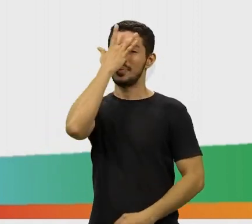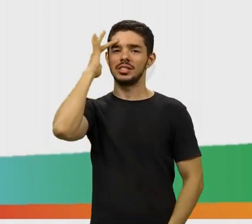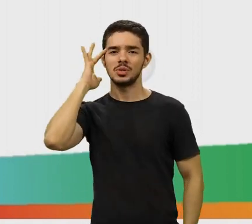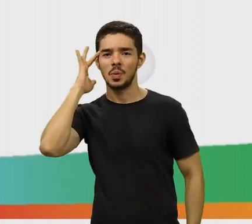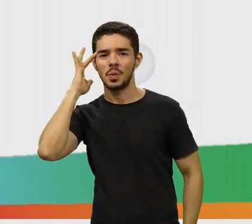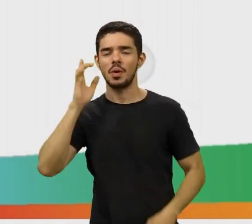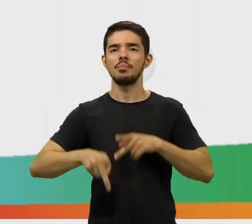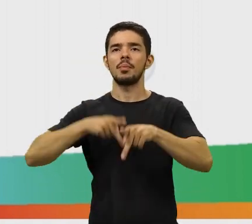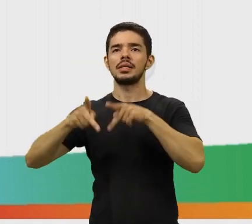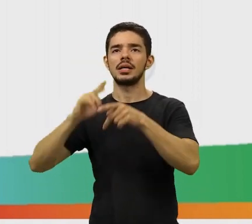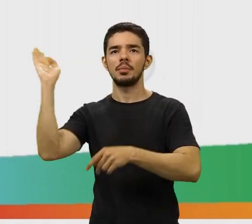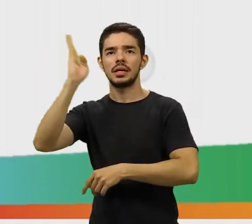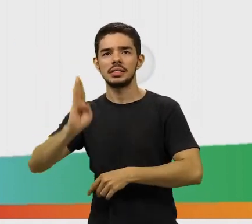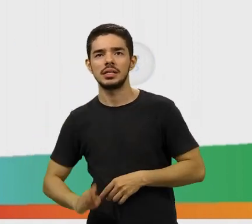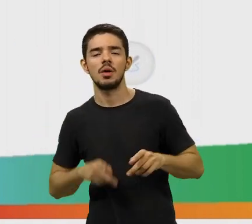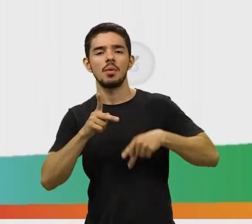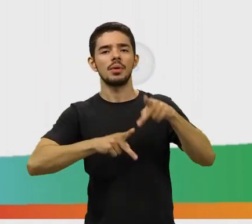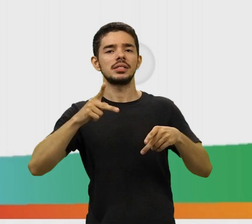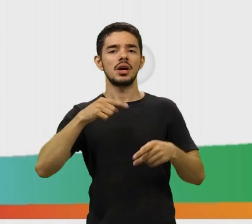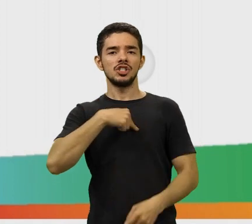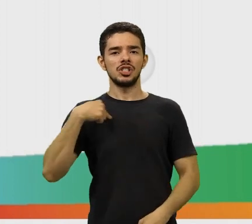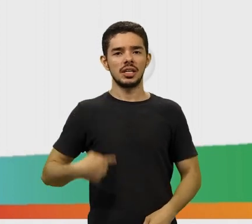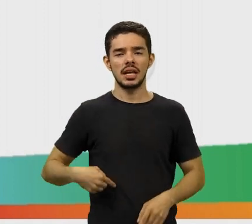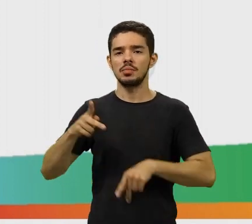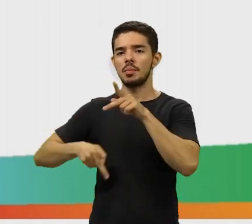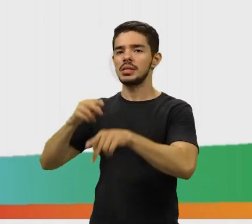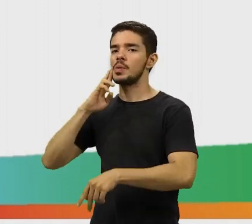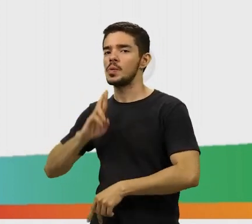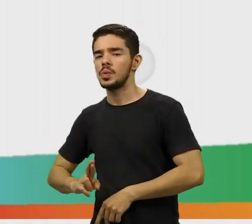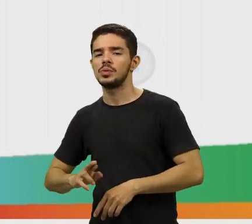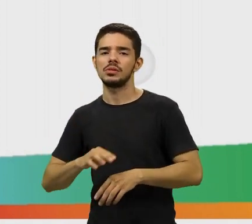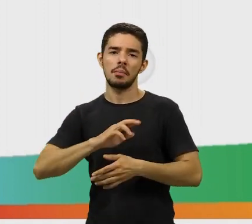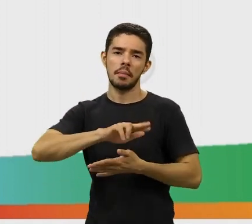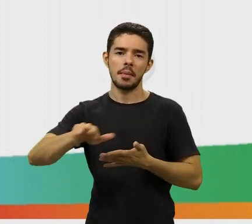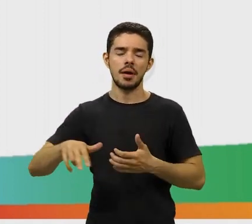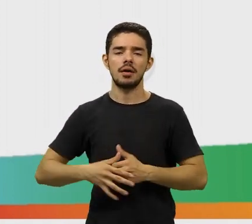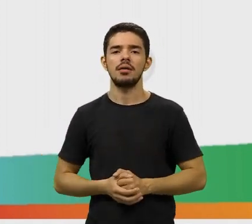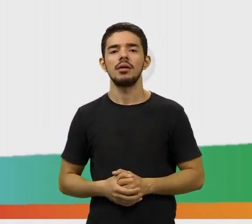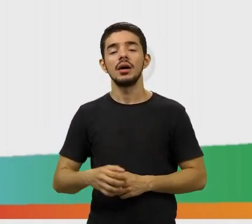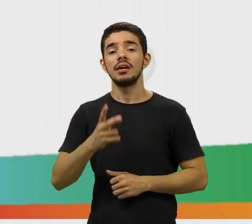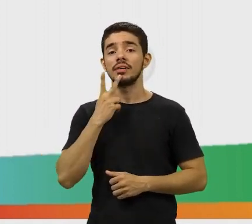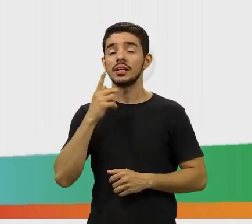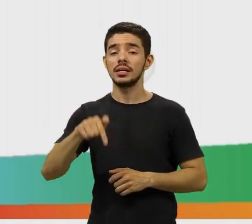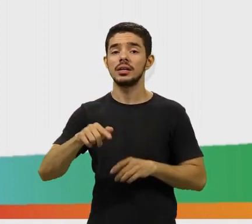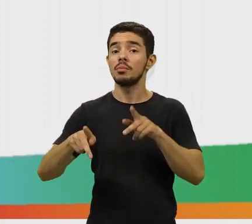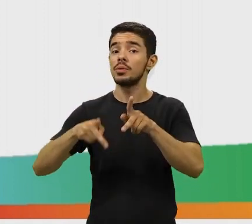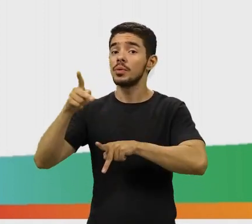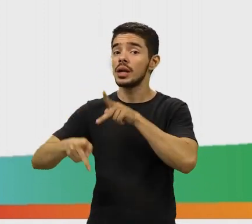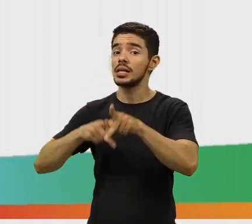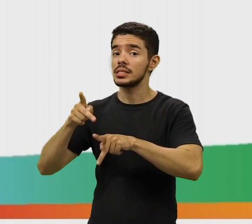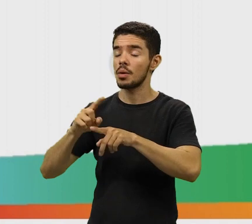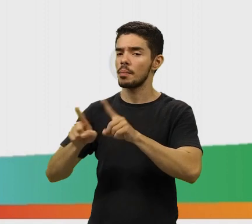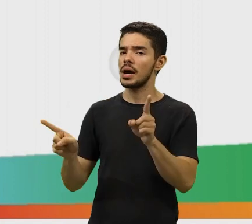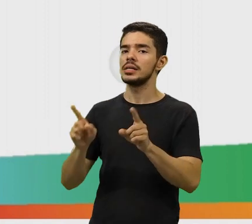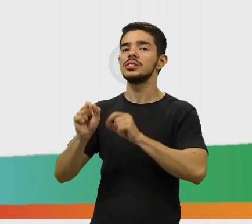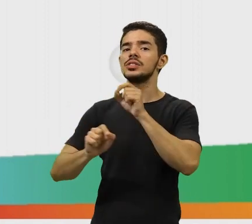né? A população brasileira, a população chinesa, a população russa, por aí vai. E aí a gente está falando aqui de uma